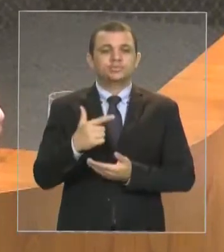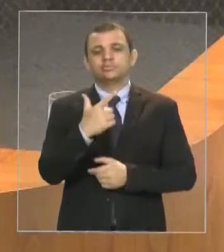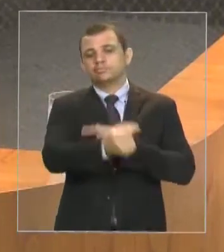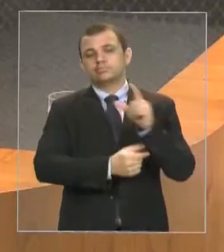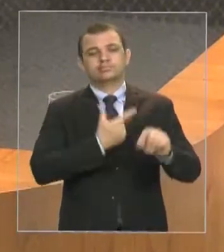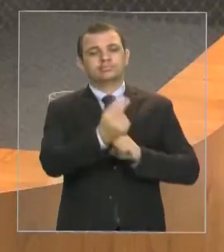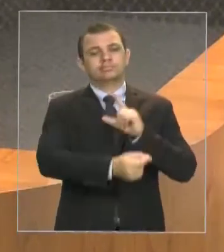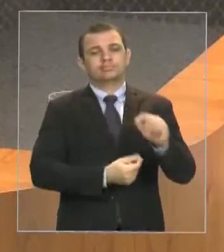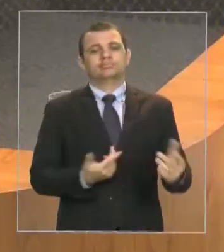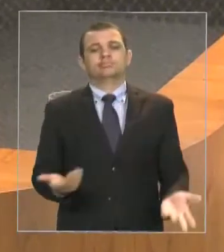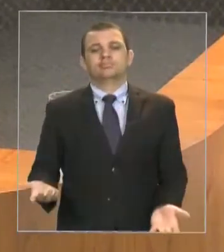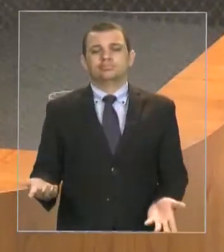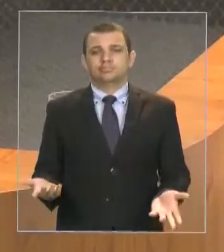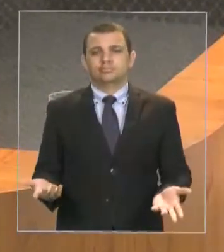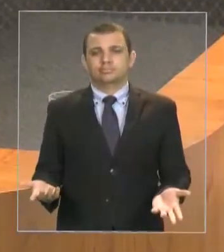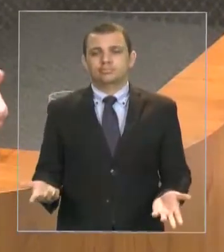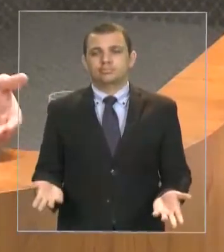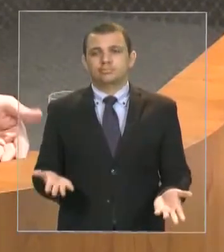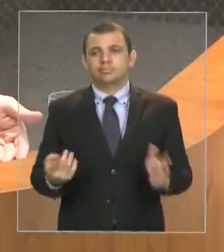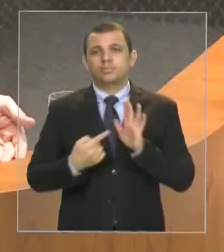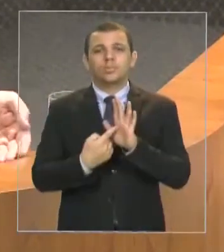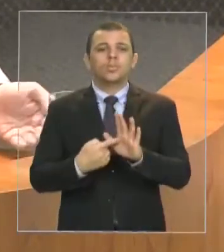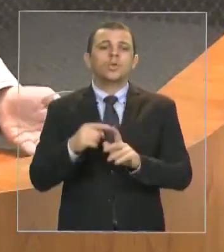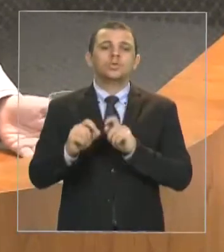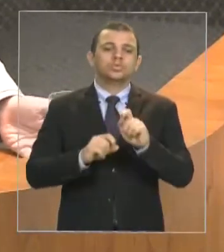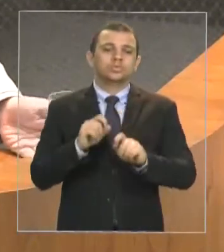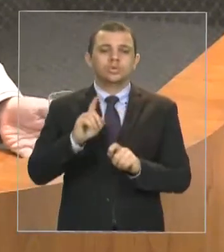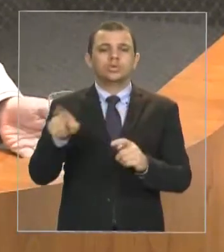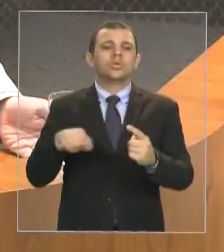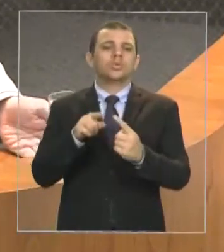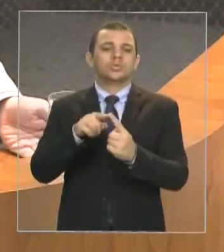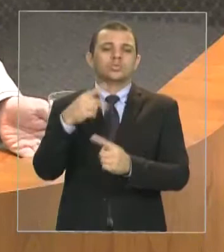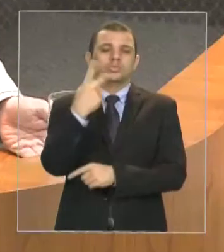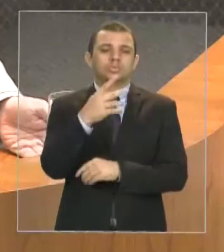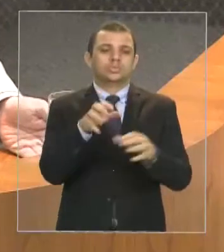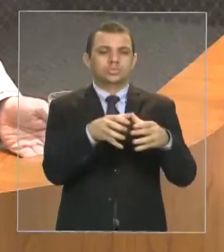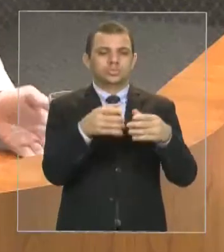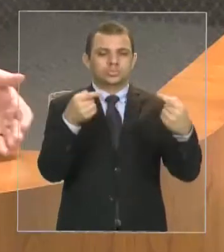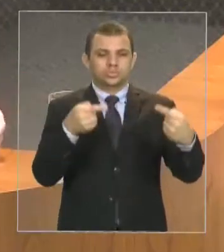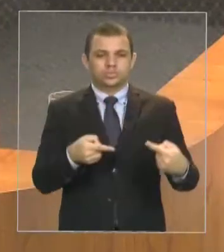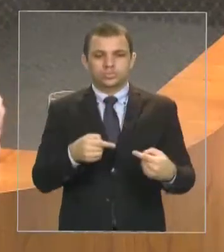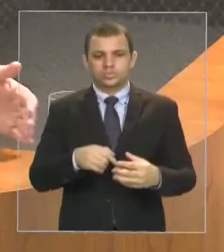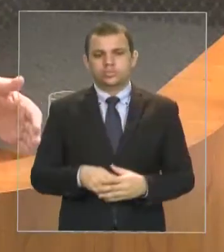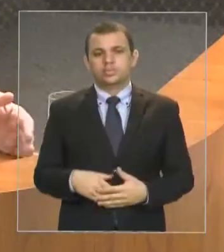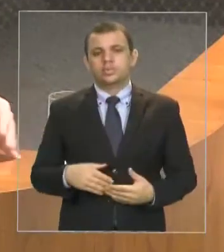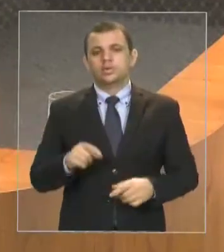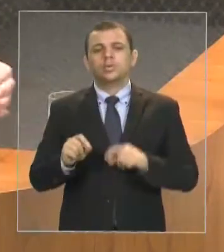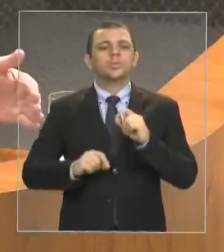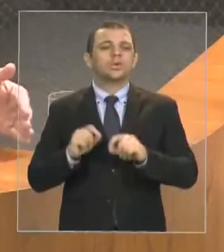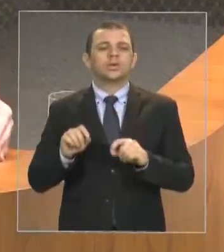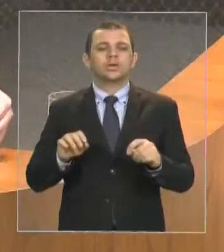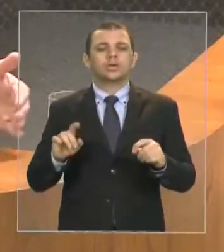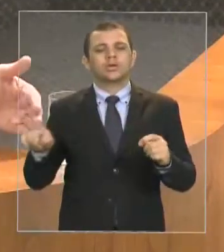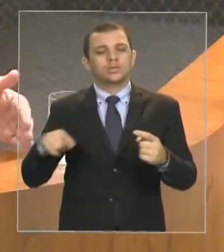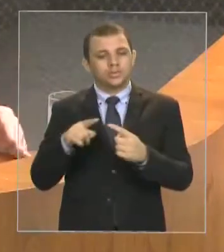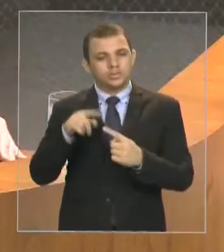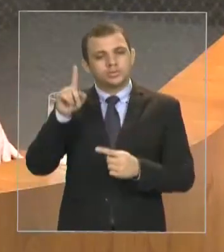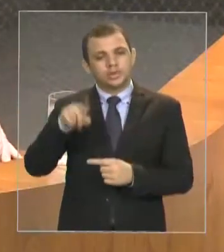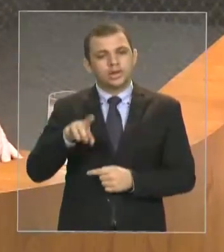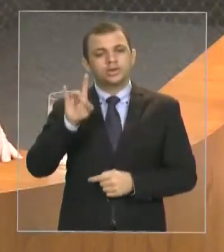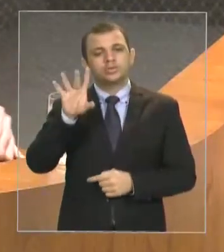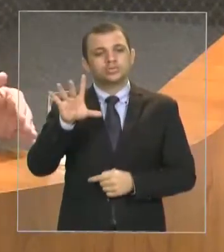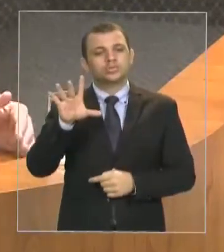Então, isso demonstra qual a intenção da oposição. Nada mais, nada menos que criar fato